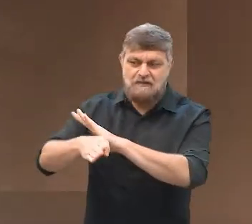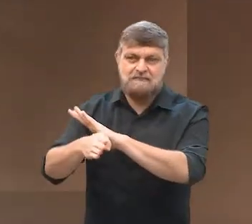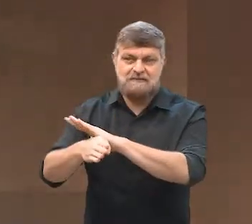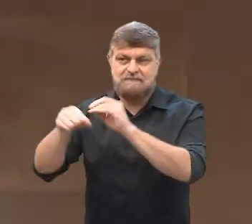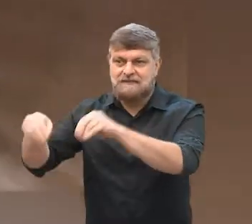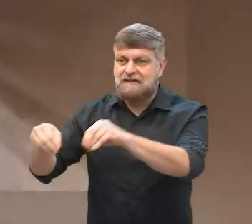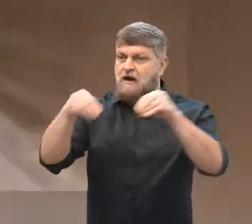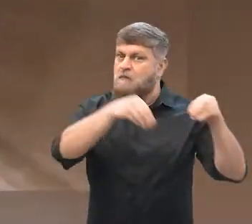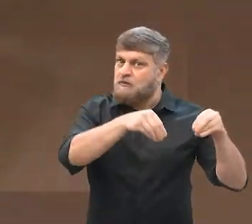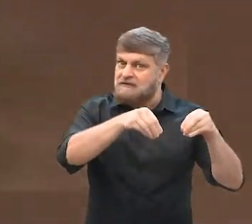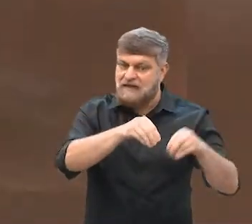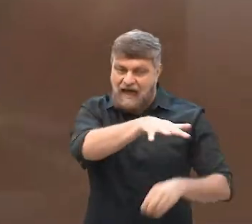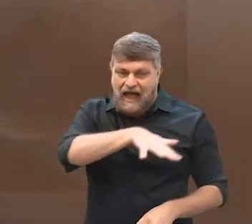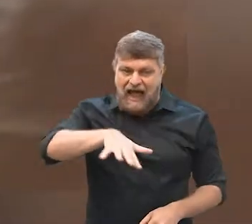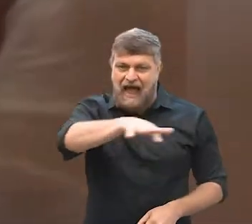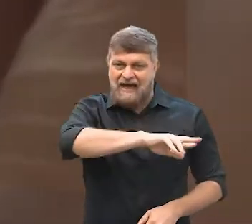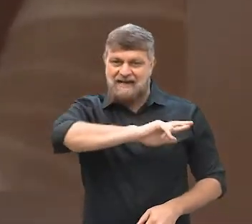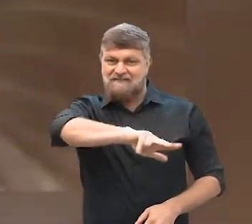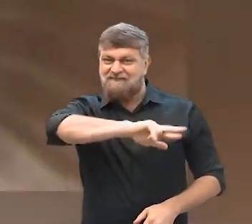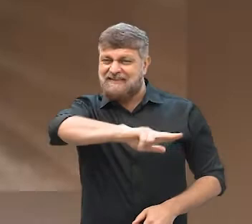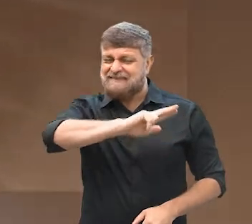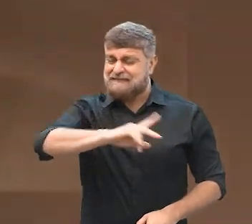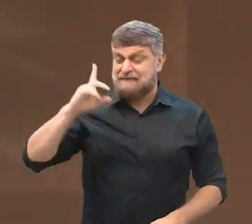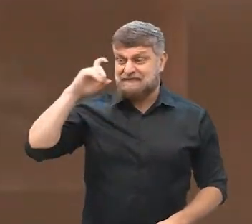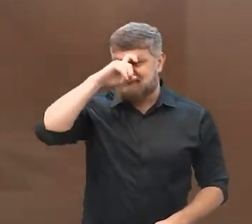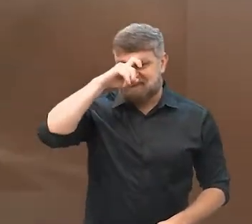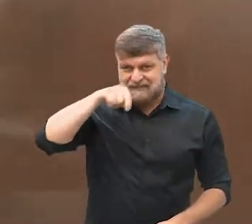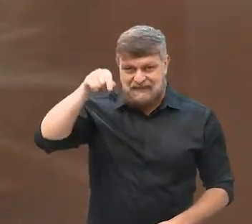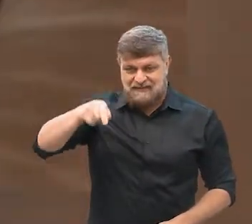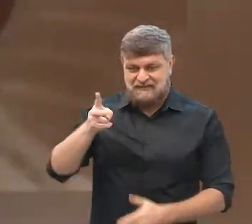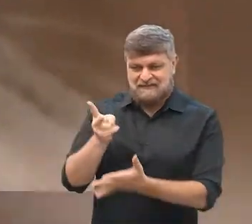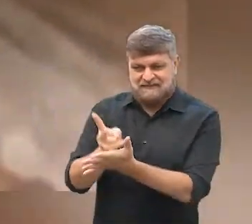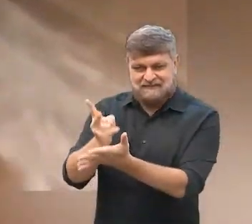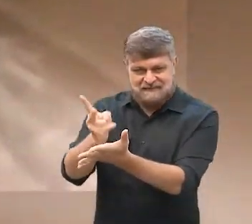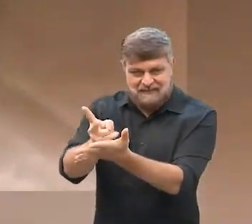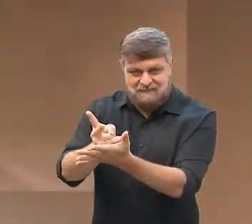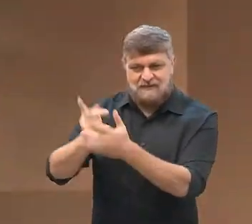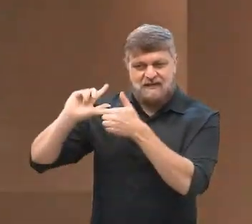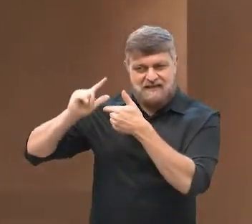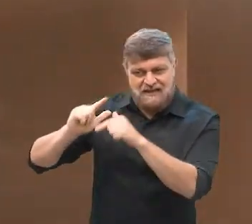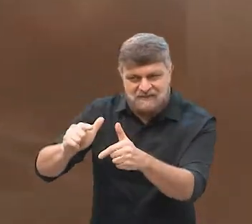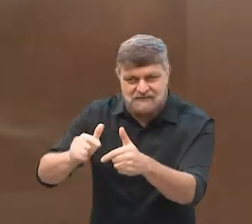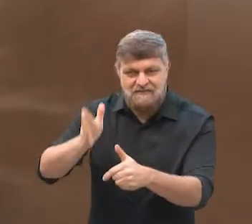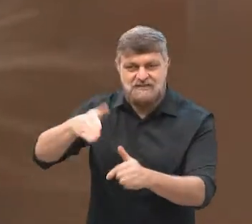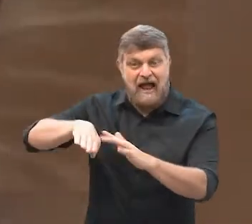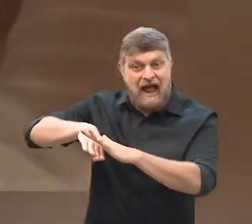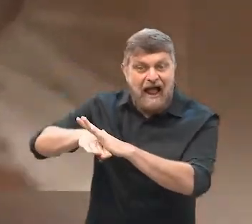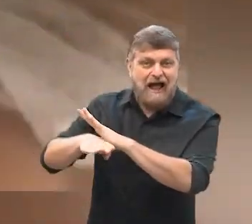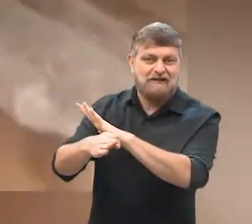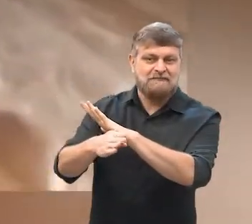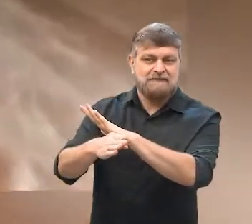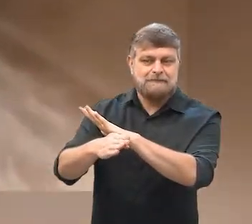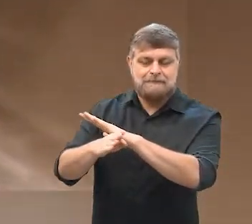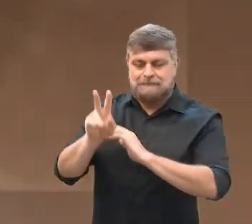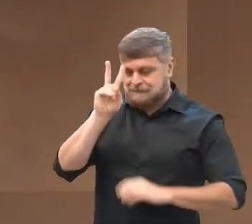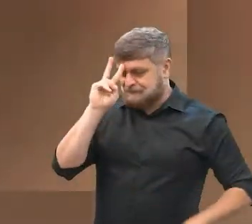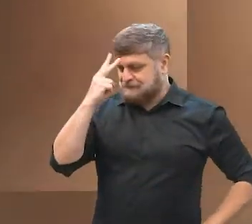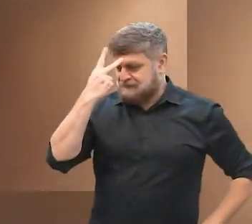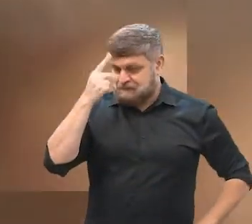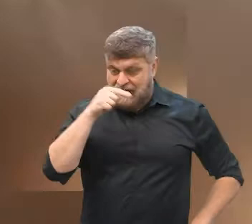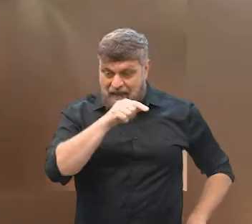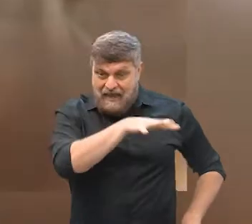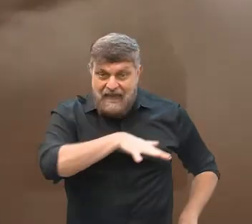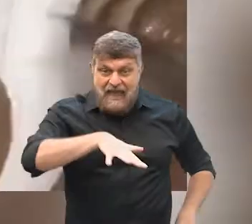fazer essa transição, né? De deixar o que estava fazendo e começar isso